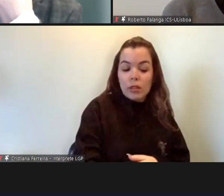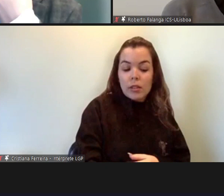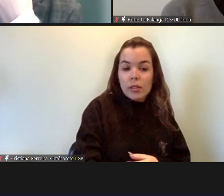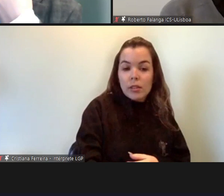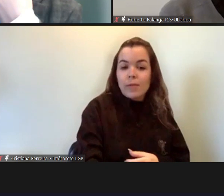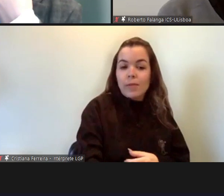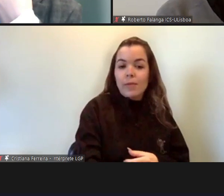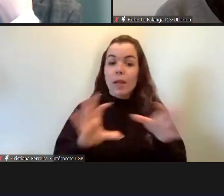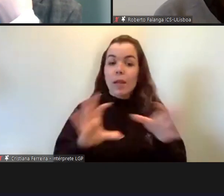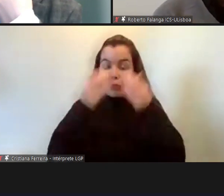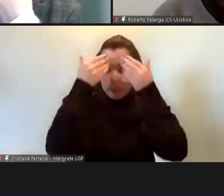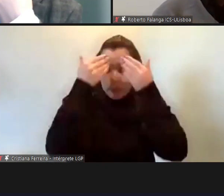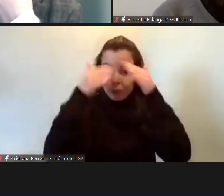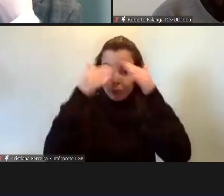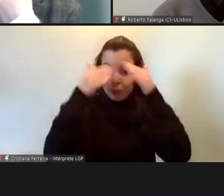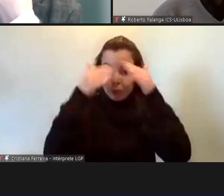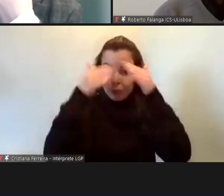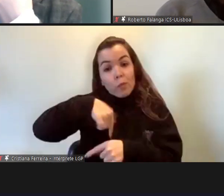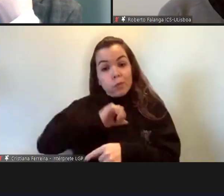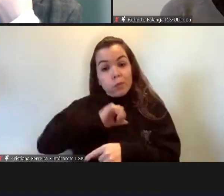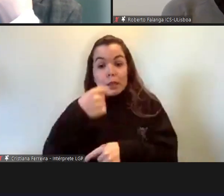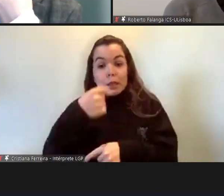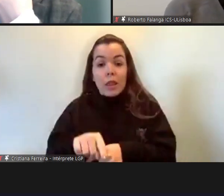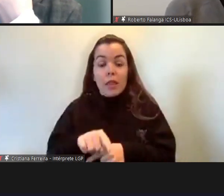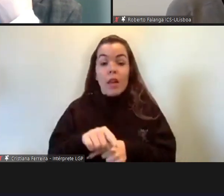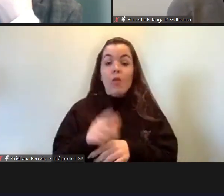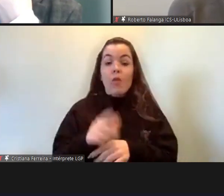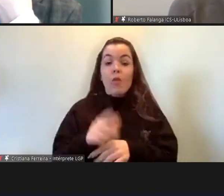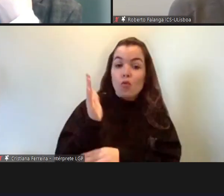E, por exemplo, tivemos a Conferência no Futuro da Europa,